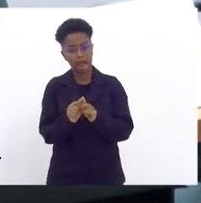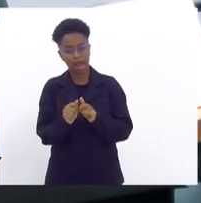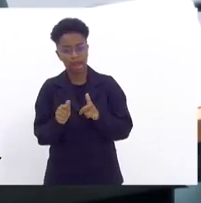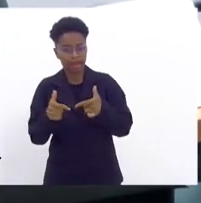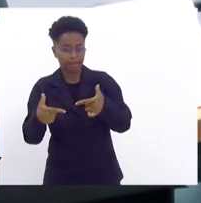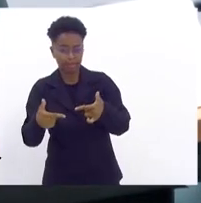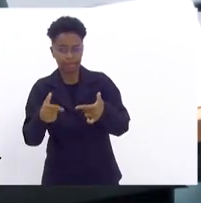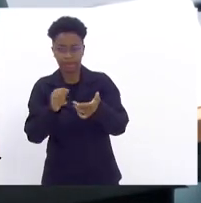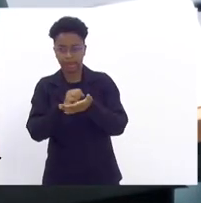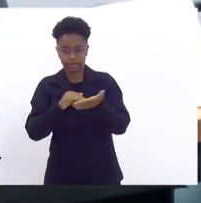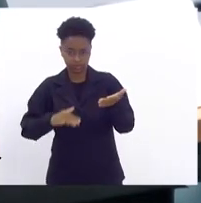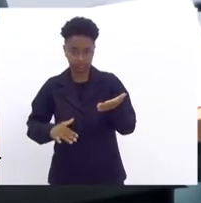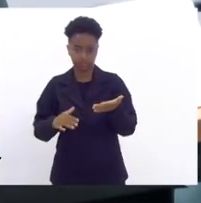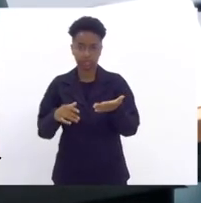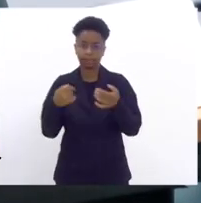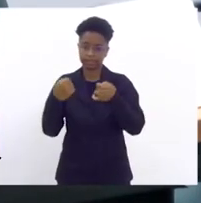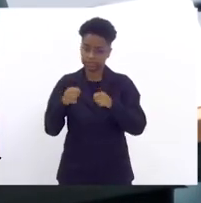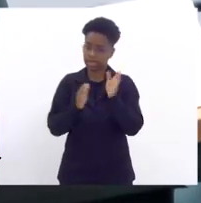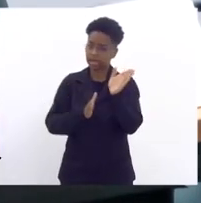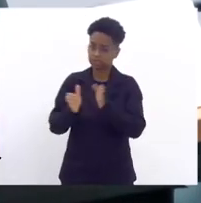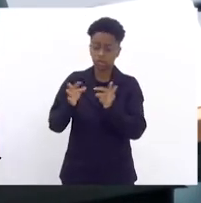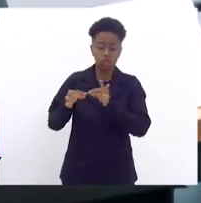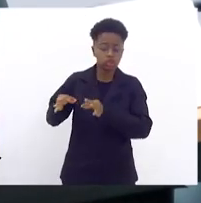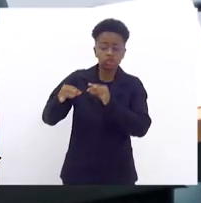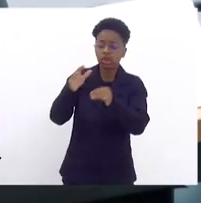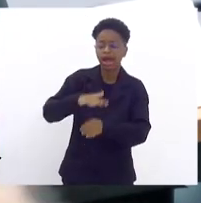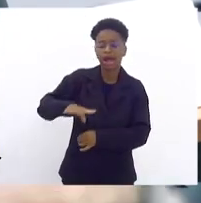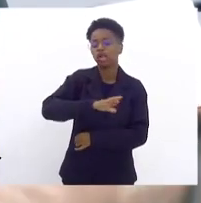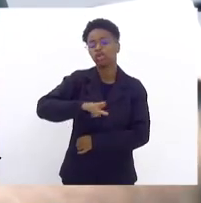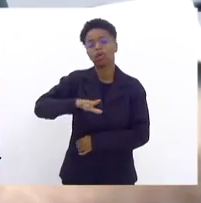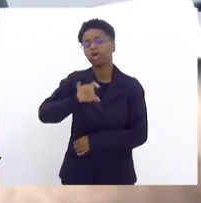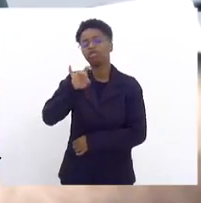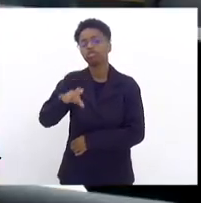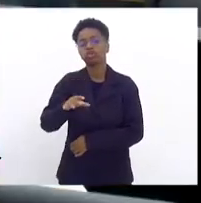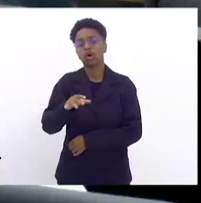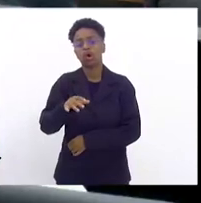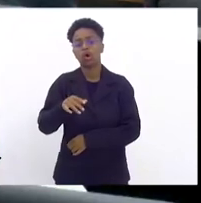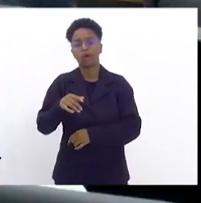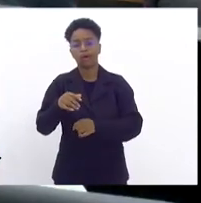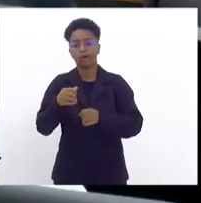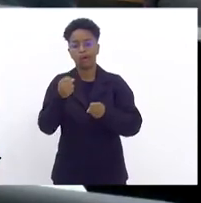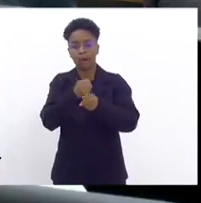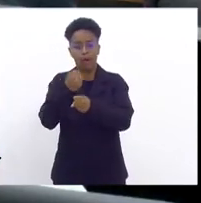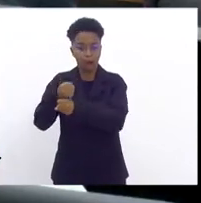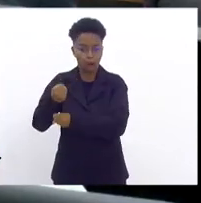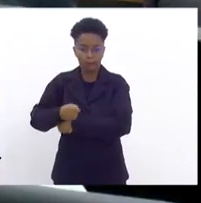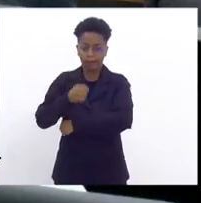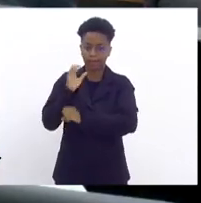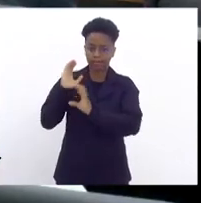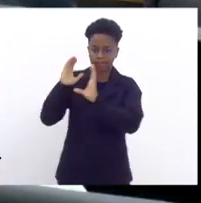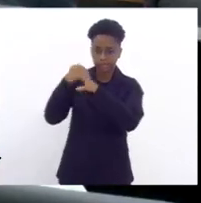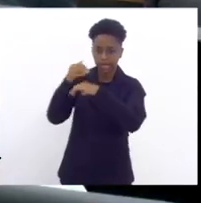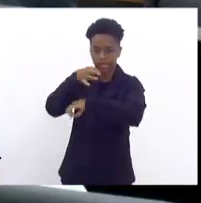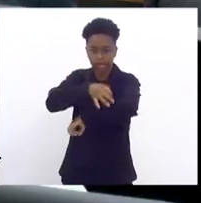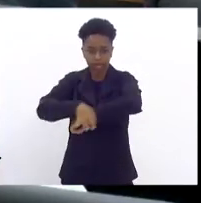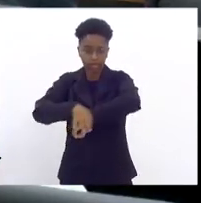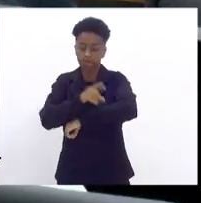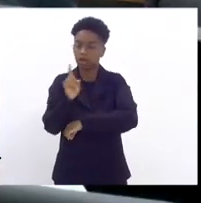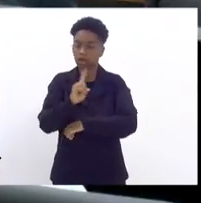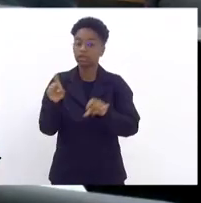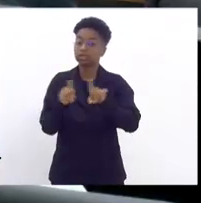ali em todos os níveis acessibilidade física material de engenharia mas também